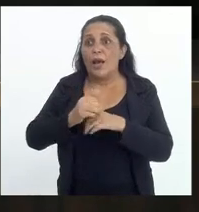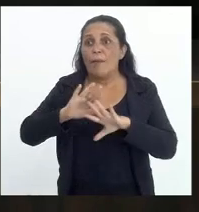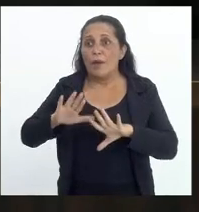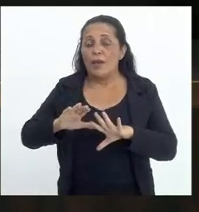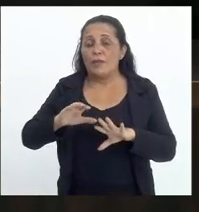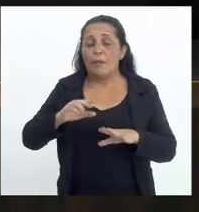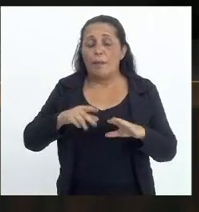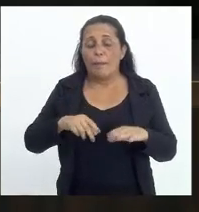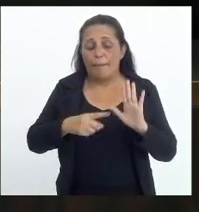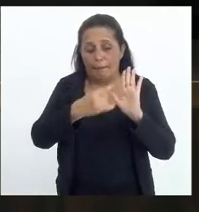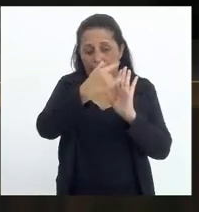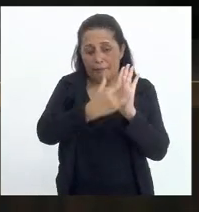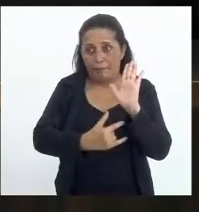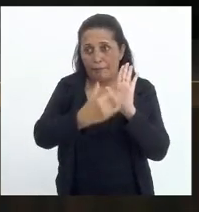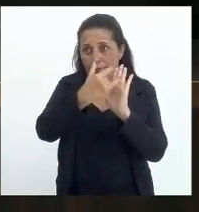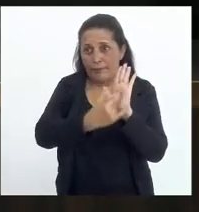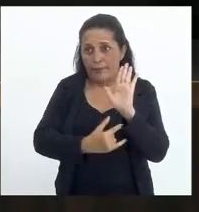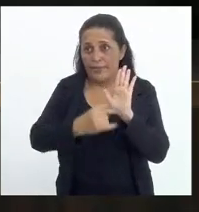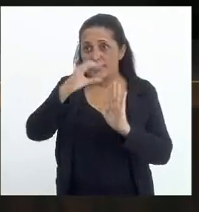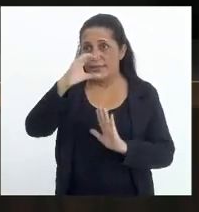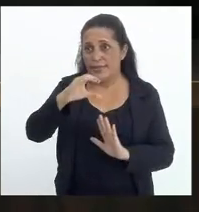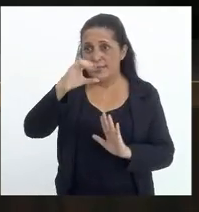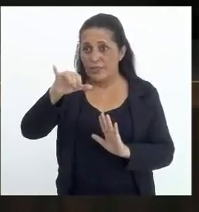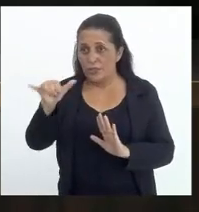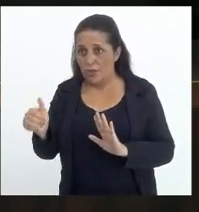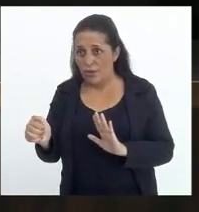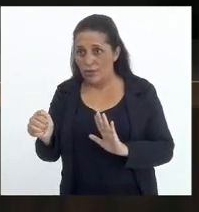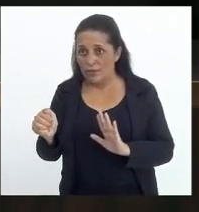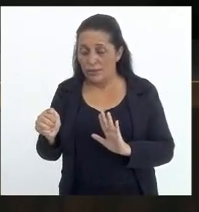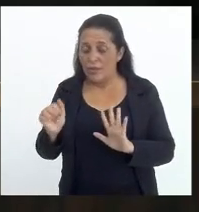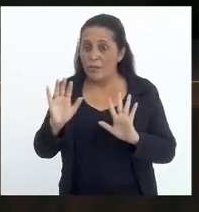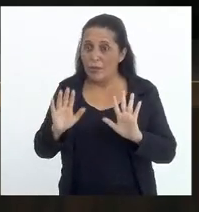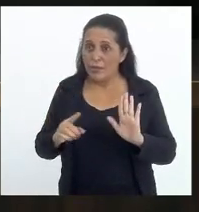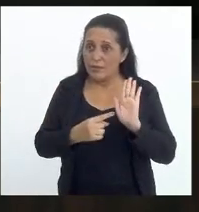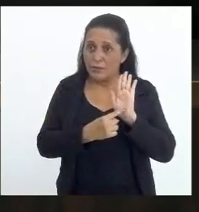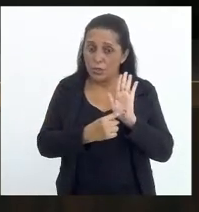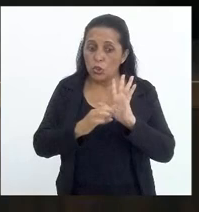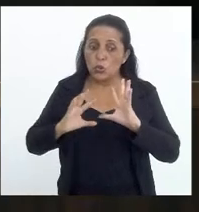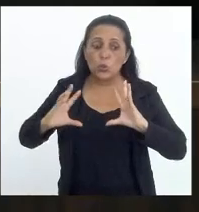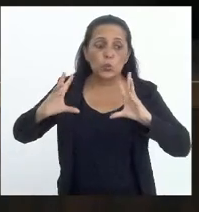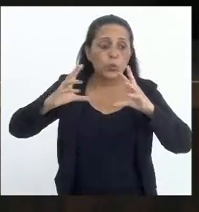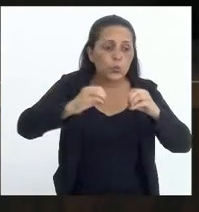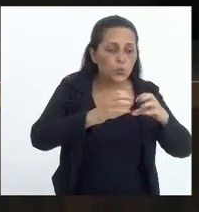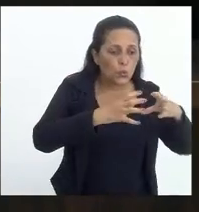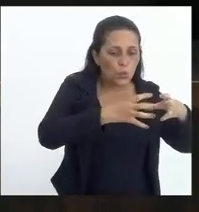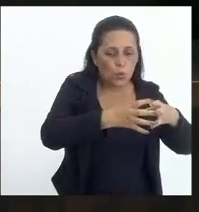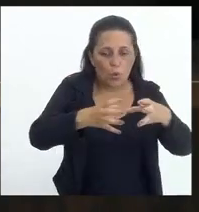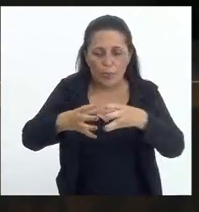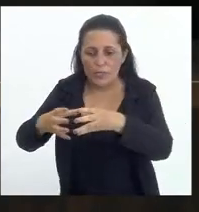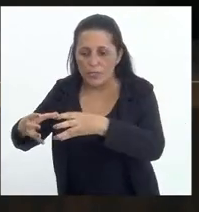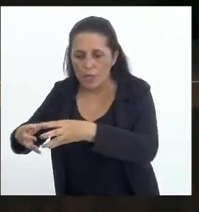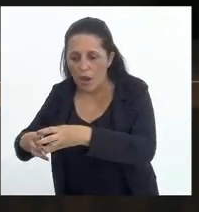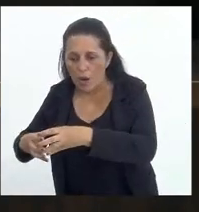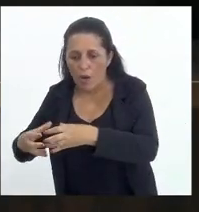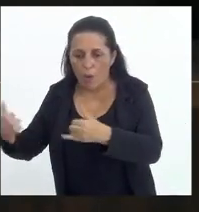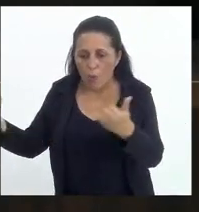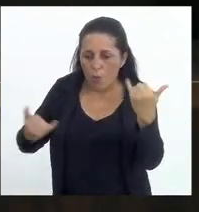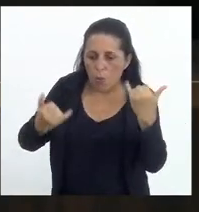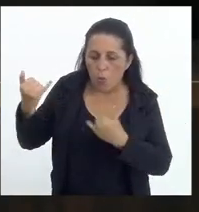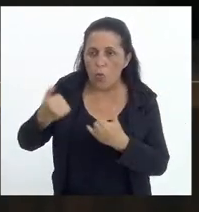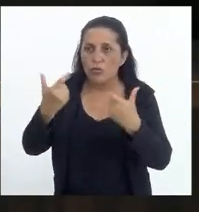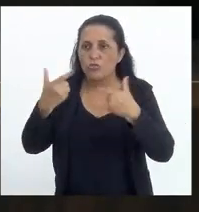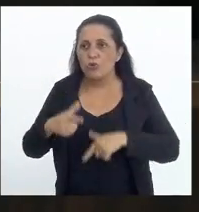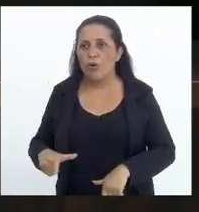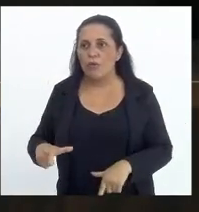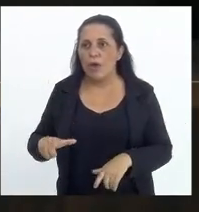vai modificar o parecer, teoricamente, as demais comissões teriam que ser ouvidas de novo. Ele não vai modificar. Então, é justo que eu possa